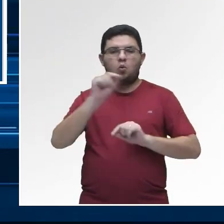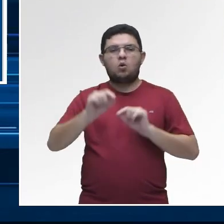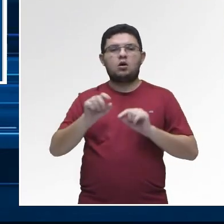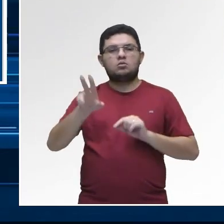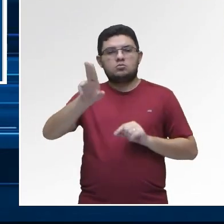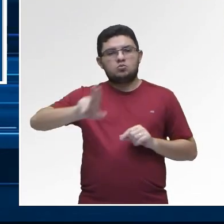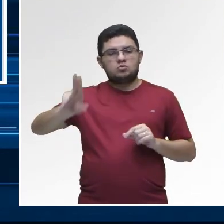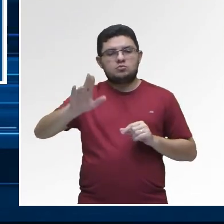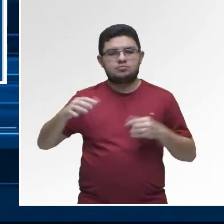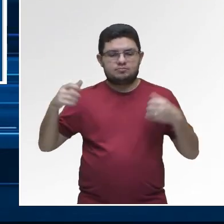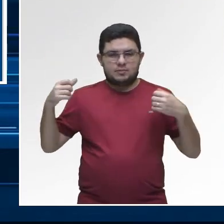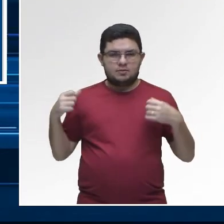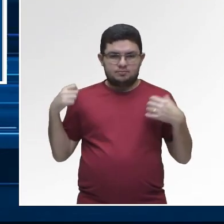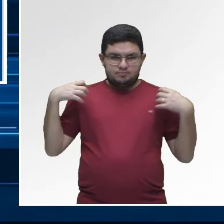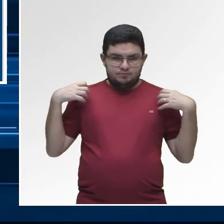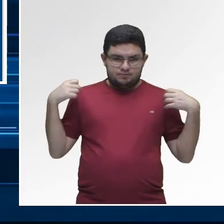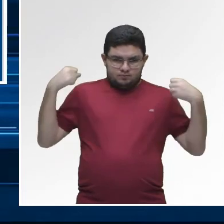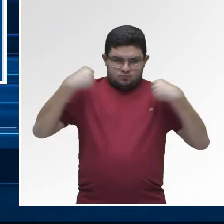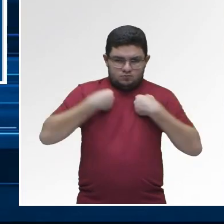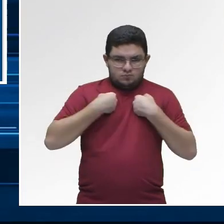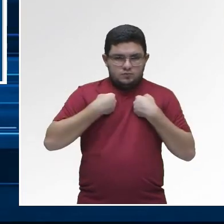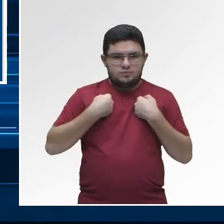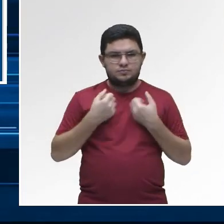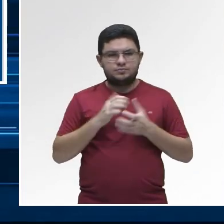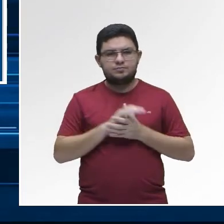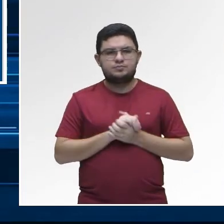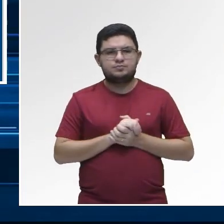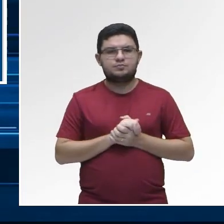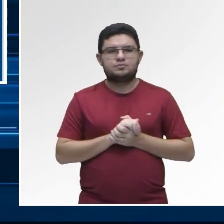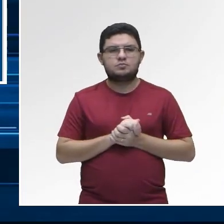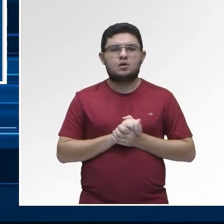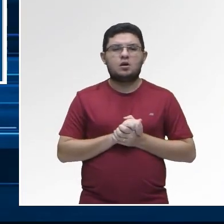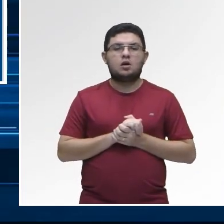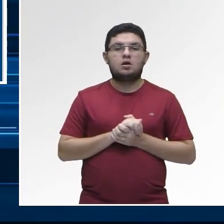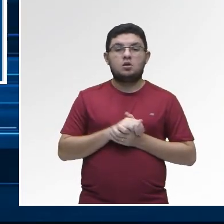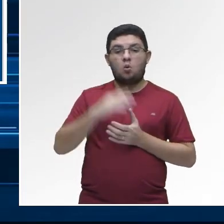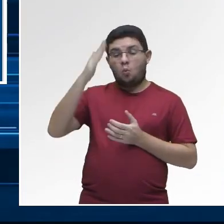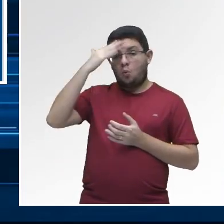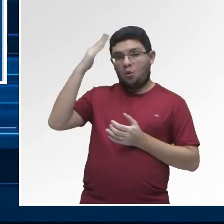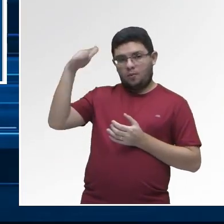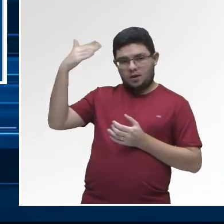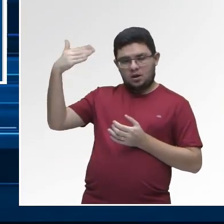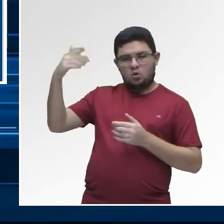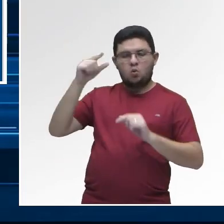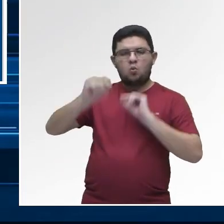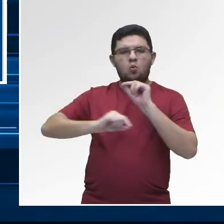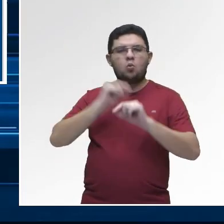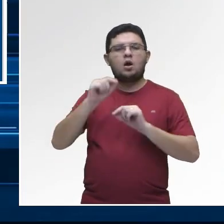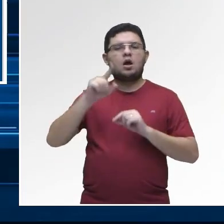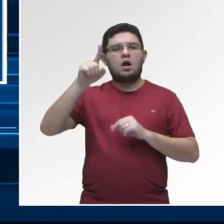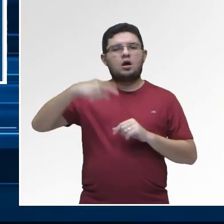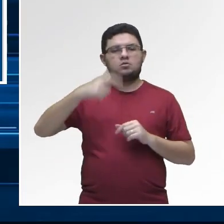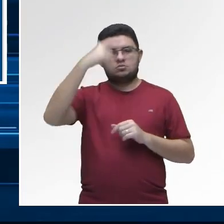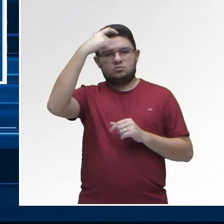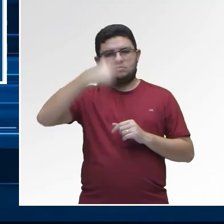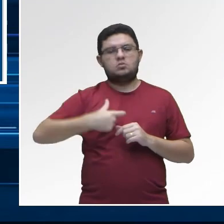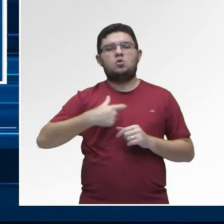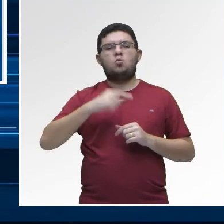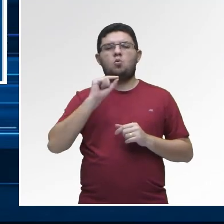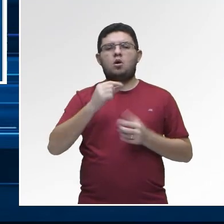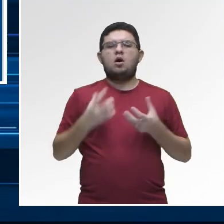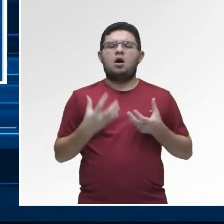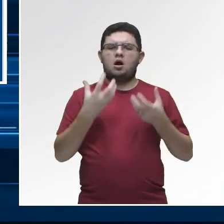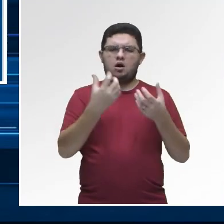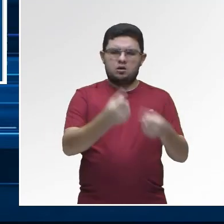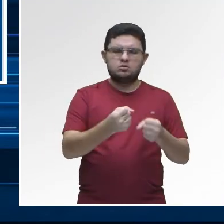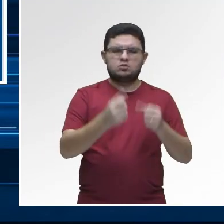aí nós temos a homenagem, que é o ato pelo qual o vassalo se declarava submisso ao senhor,